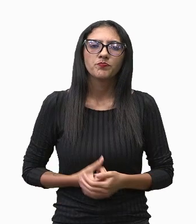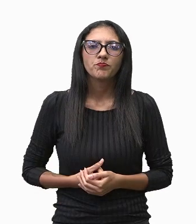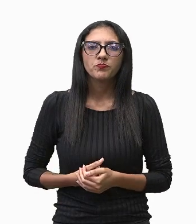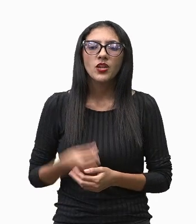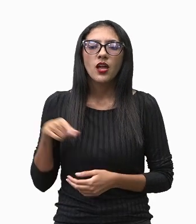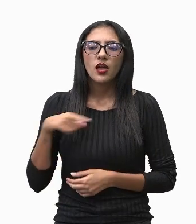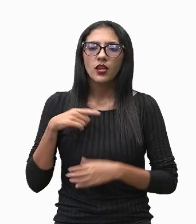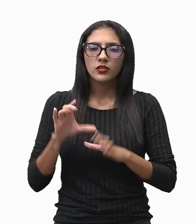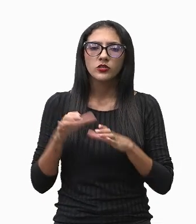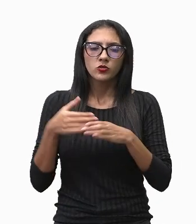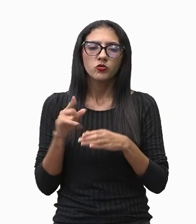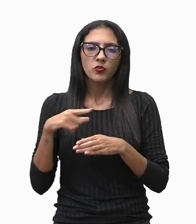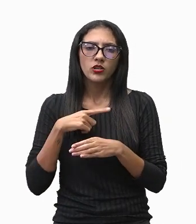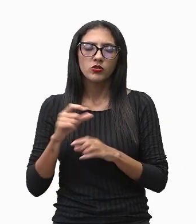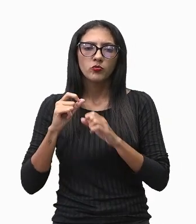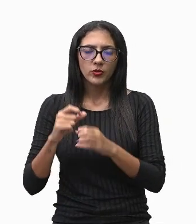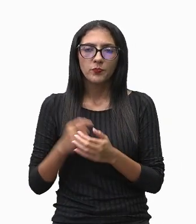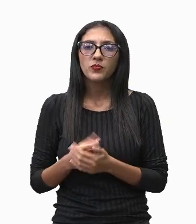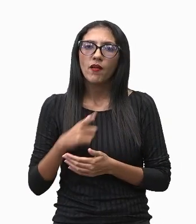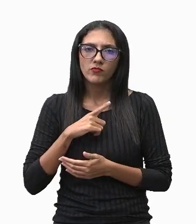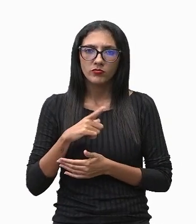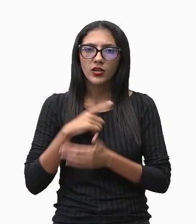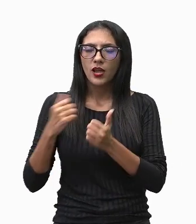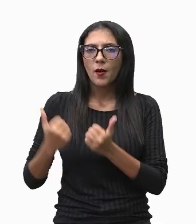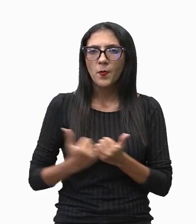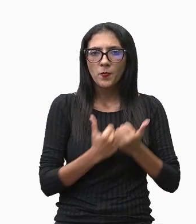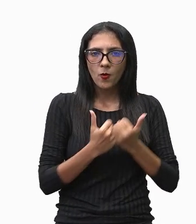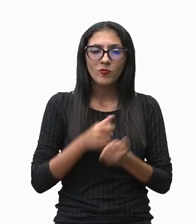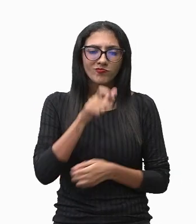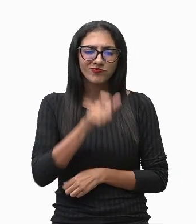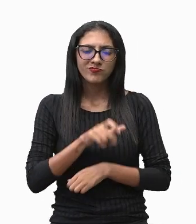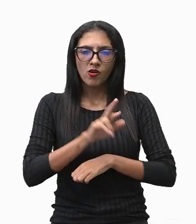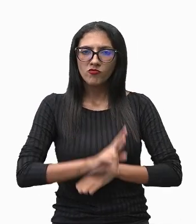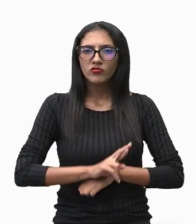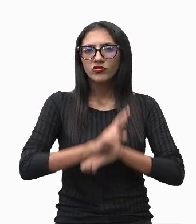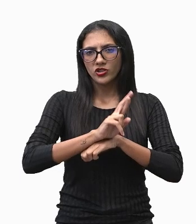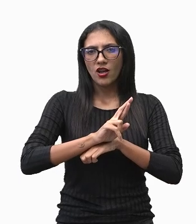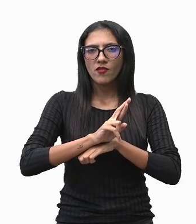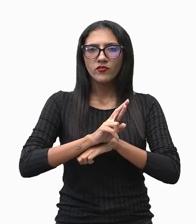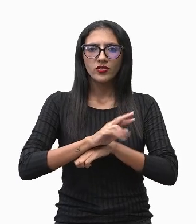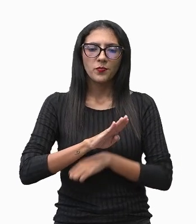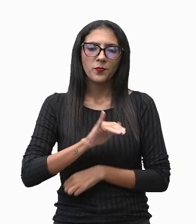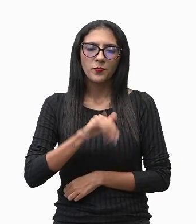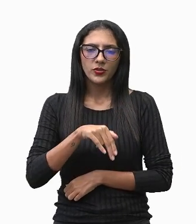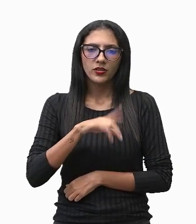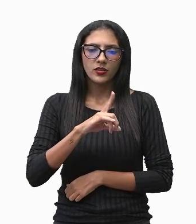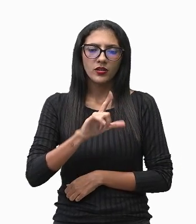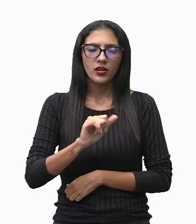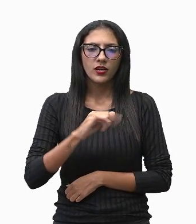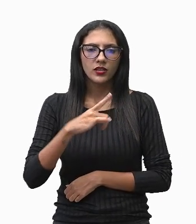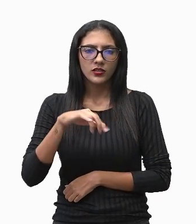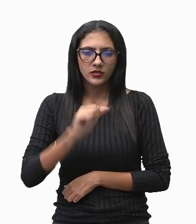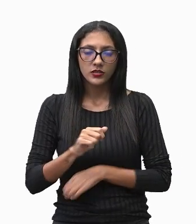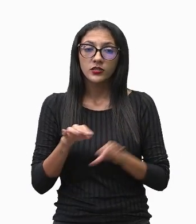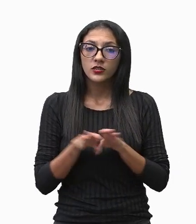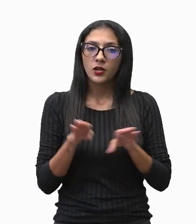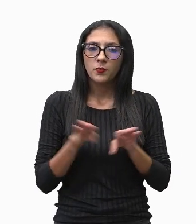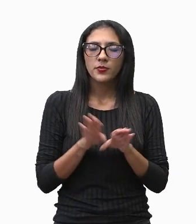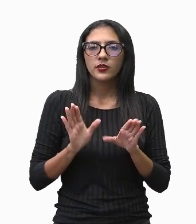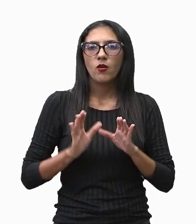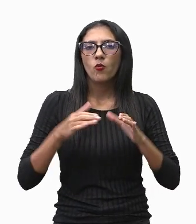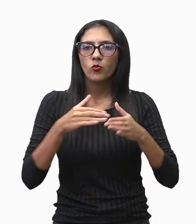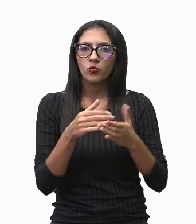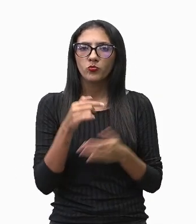E o Talibã, ele oferecia apoio ao Bin Laden, né, e a organização Al-Qaeda. Então,